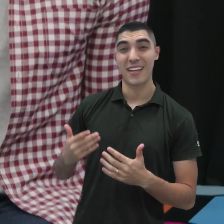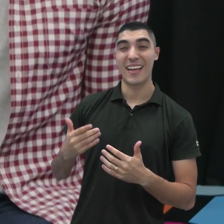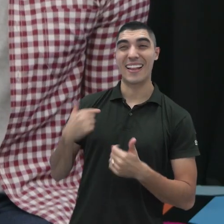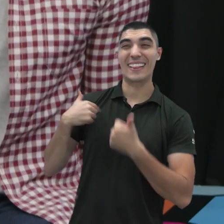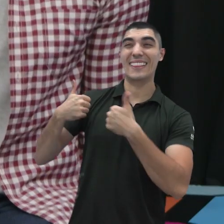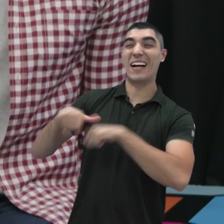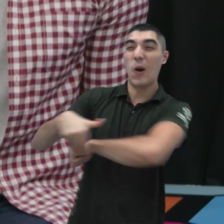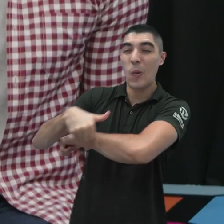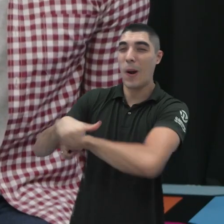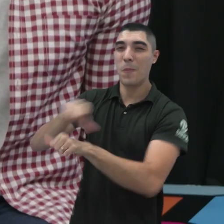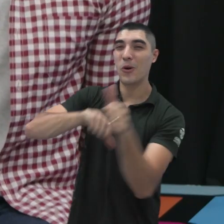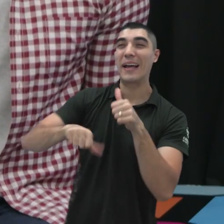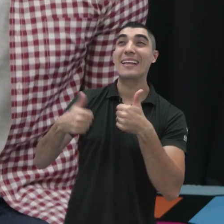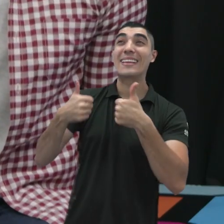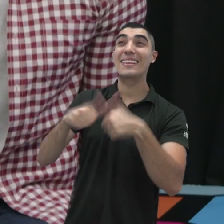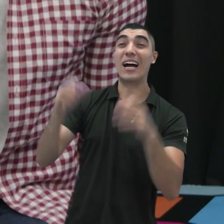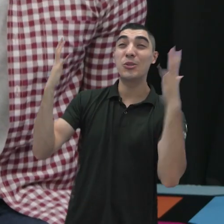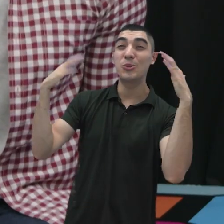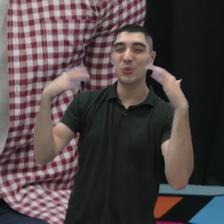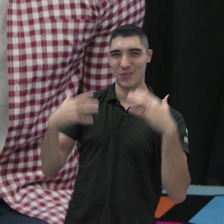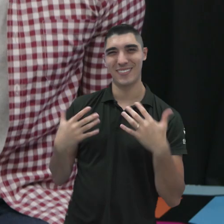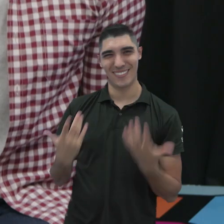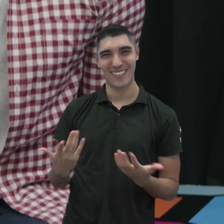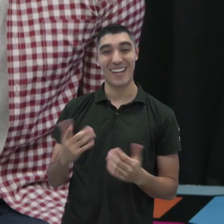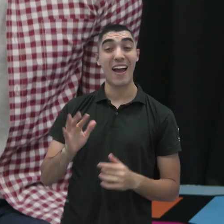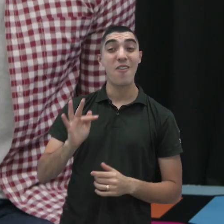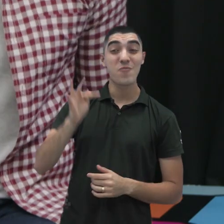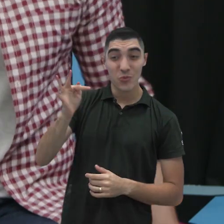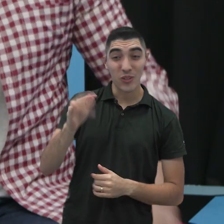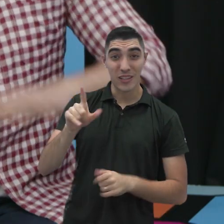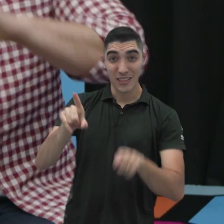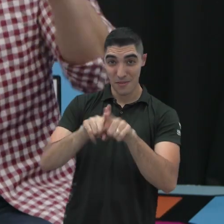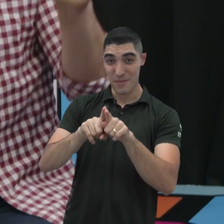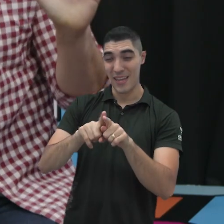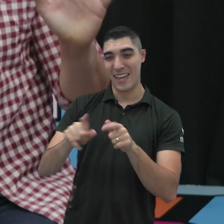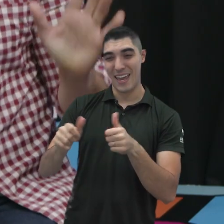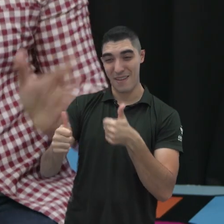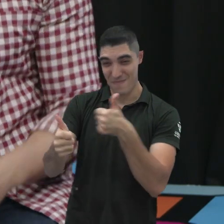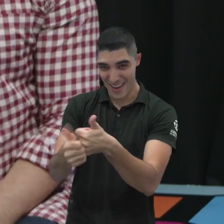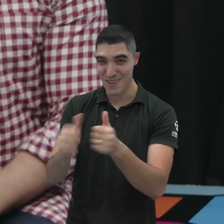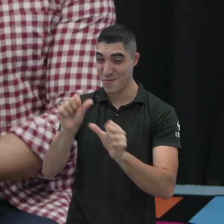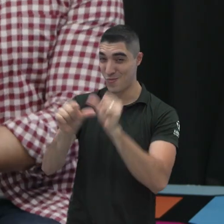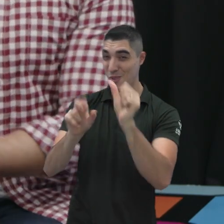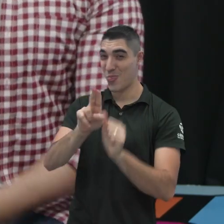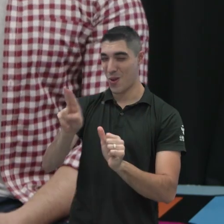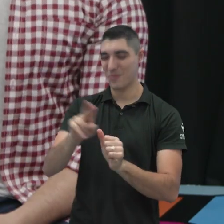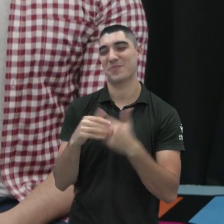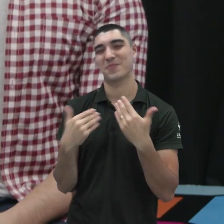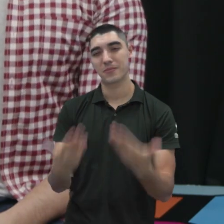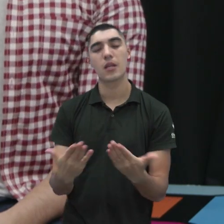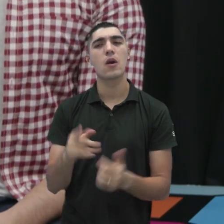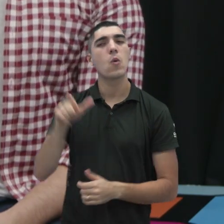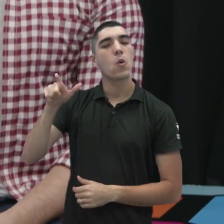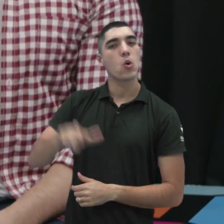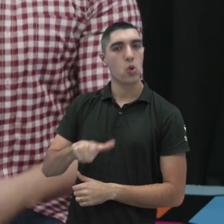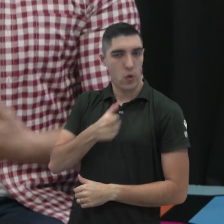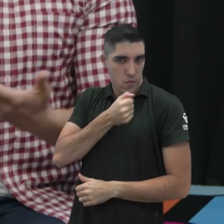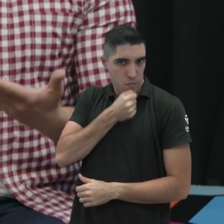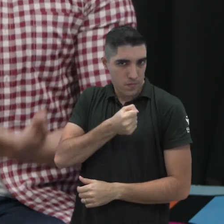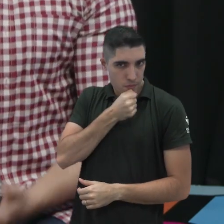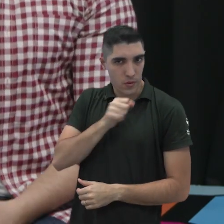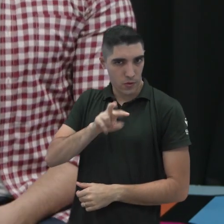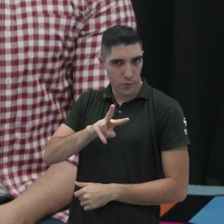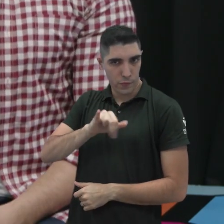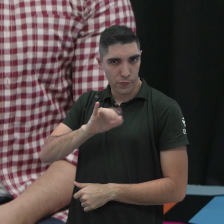Tá na chuva, tá ótimo. De repente é o novo quadro do verão aí, ó. Começa a chover, a gente já muda o nome do quadro. Mas uma coisa legal que o Vitor e os